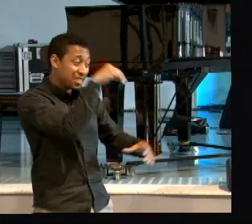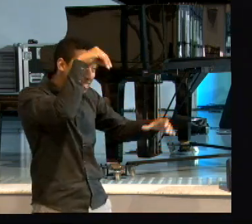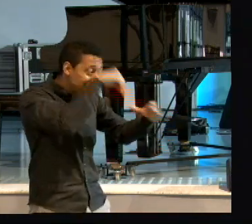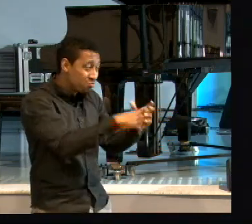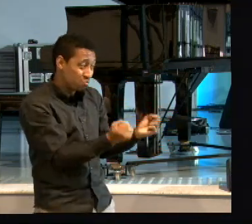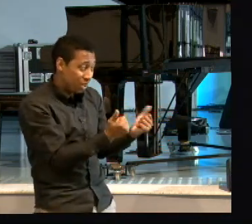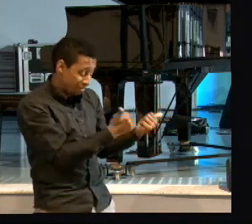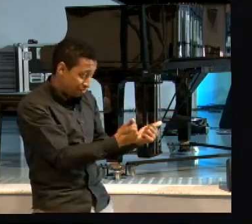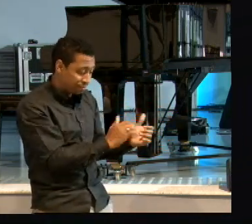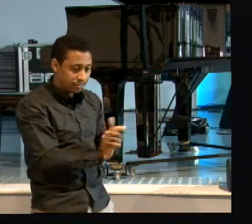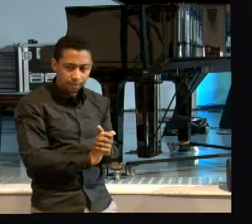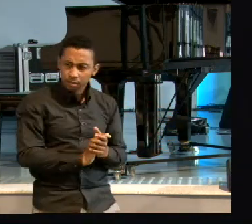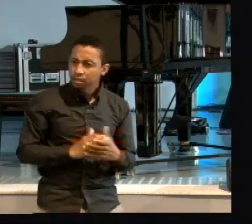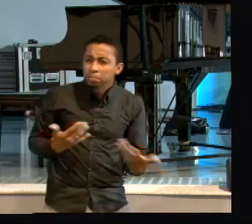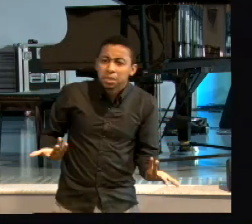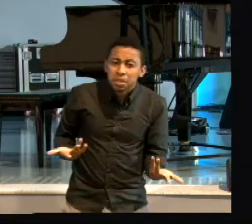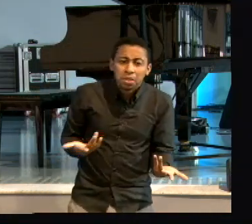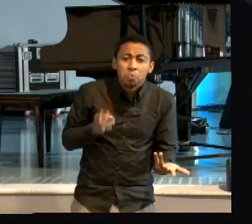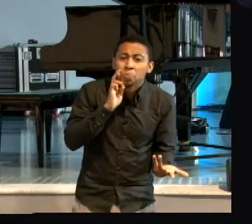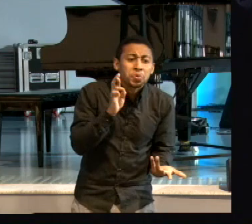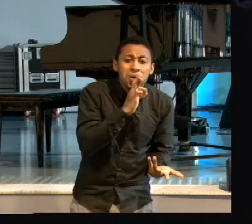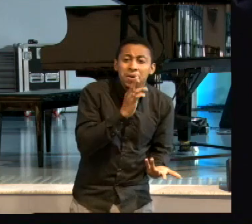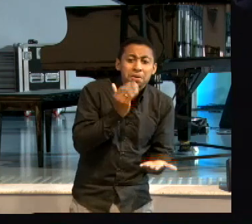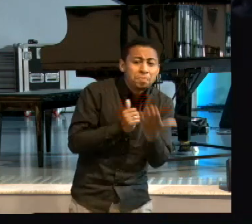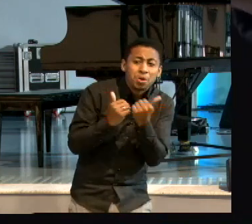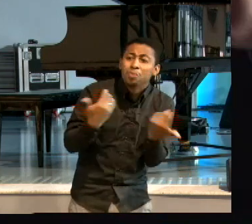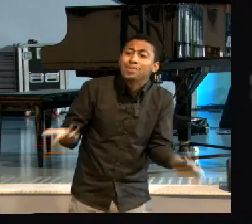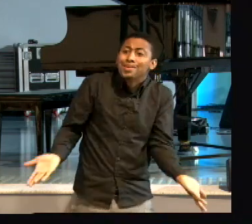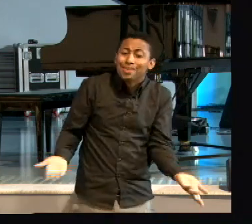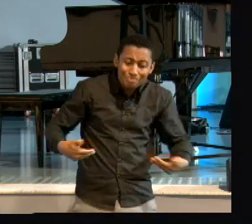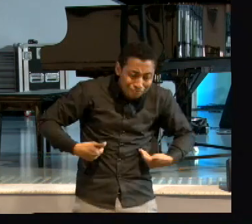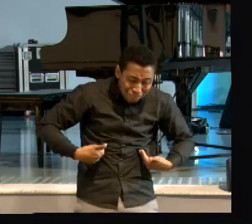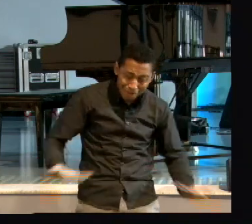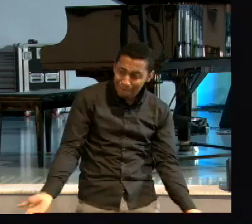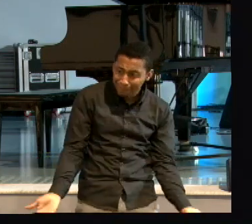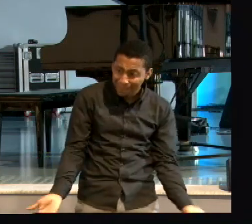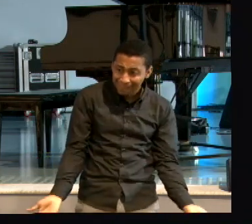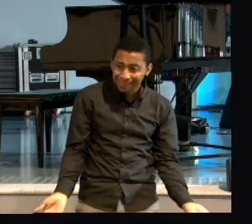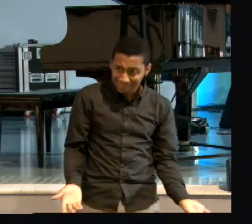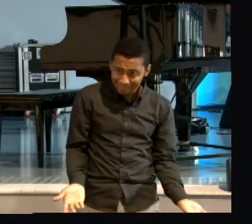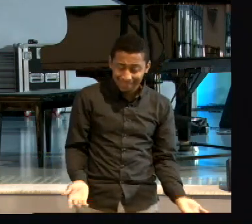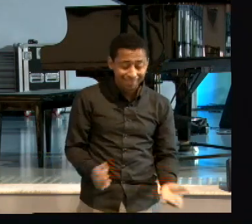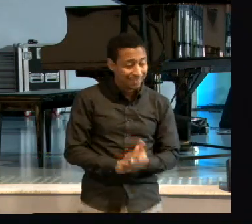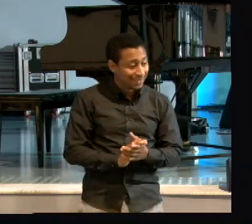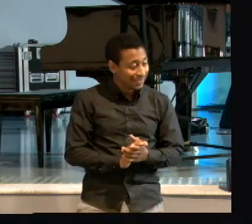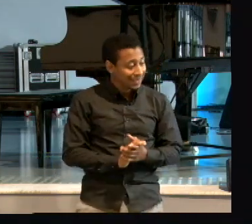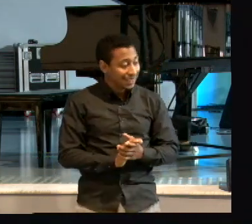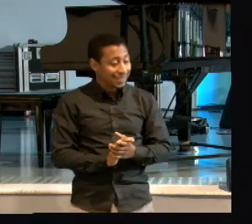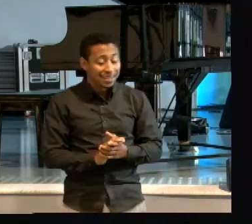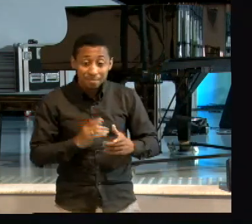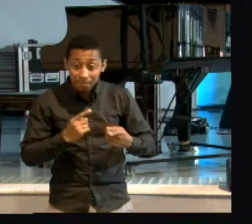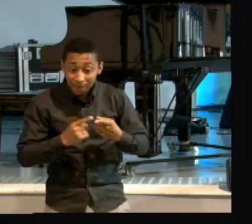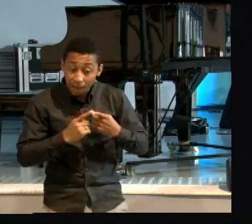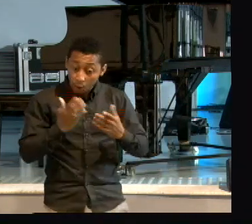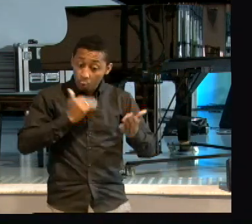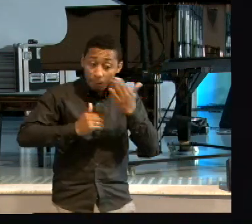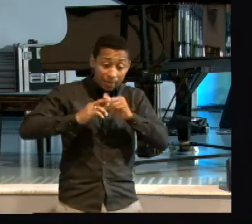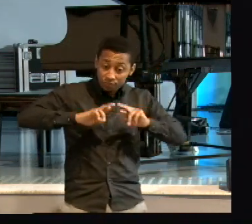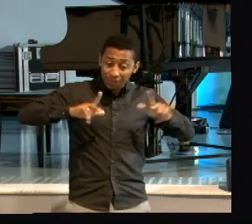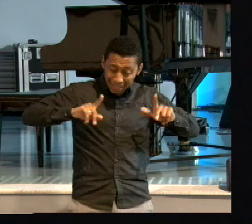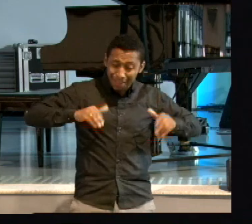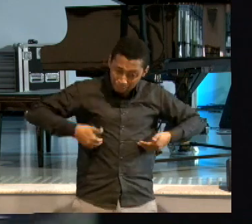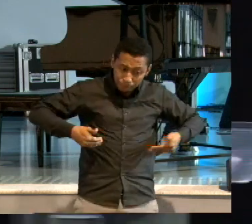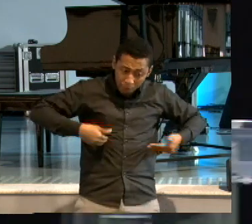Eu lembro que eu falei para ele, o almoço que você me mostrou, estava interessadíssimo naquele almoço. Não só que seria uma comida diferente, mas eu estava com